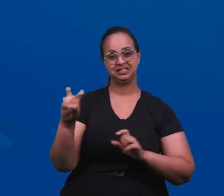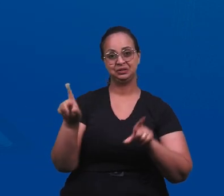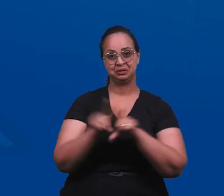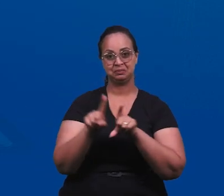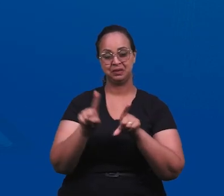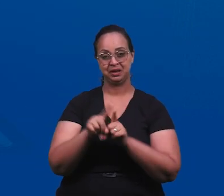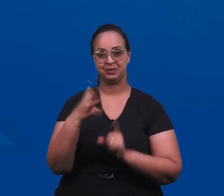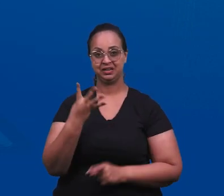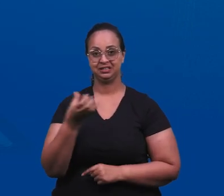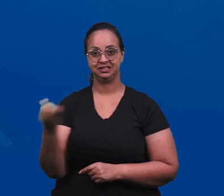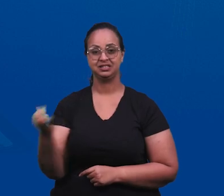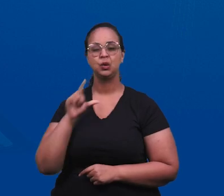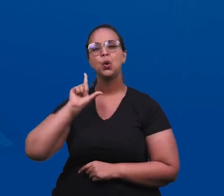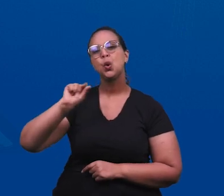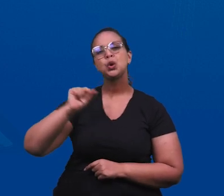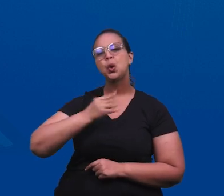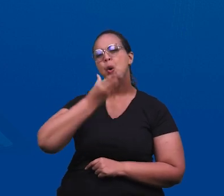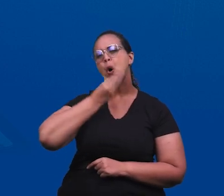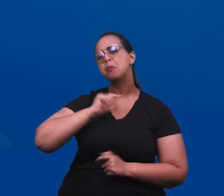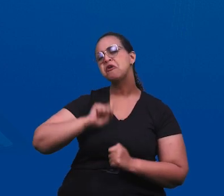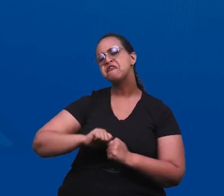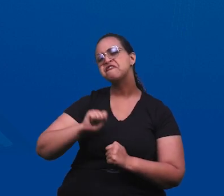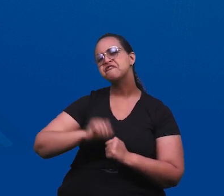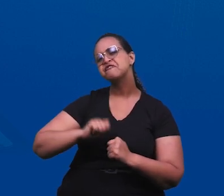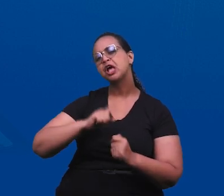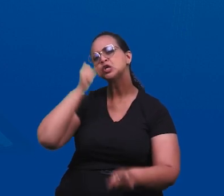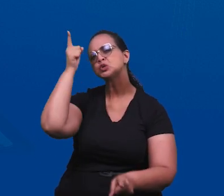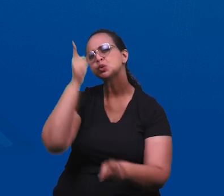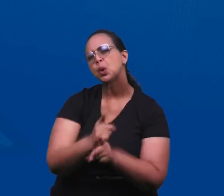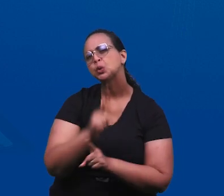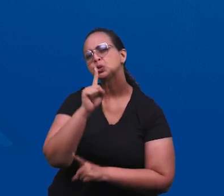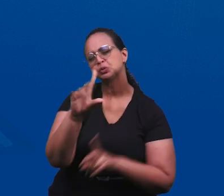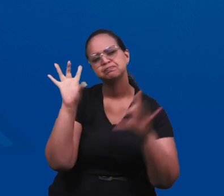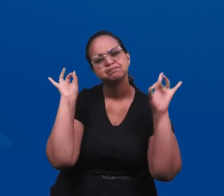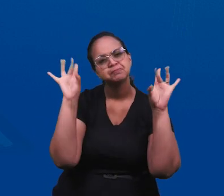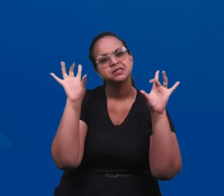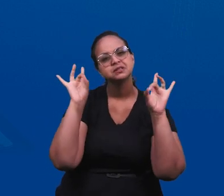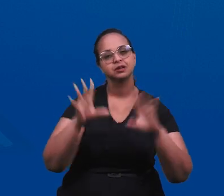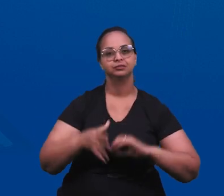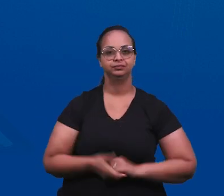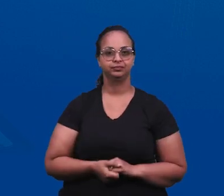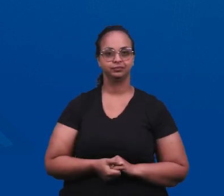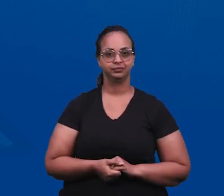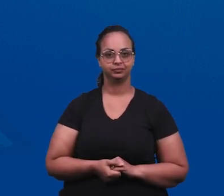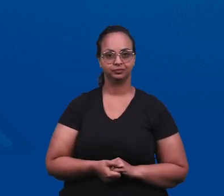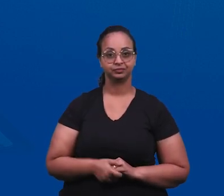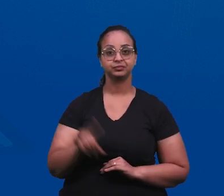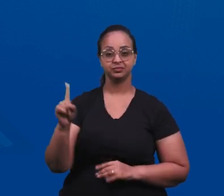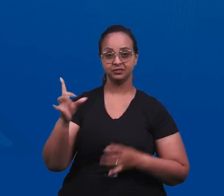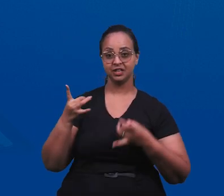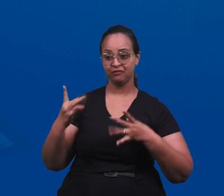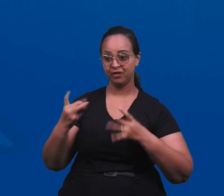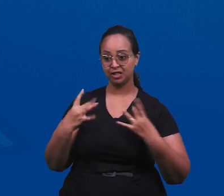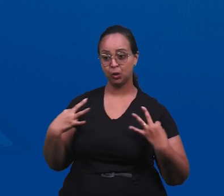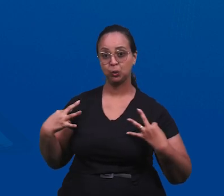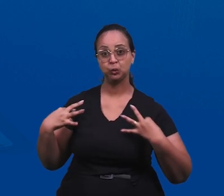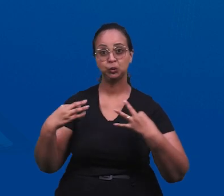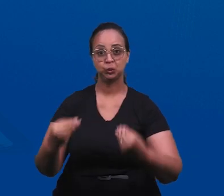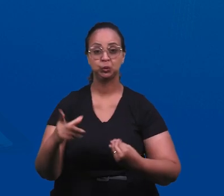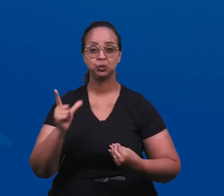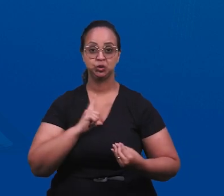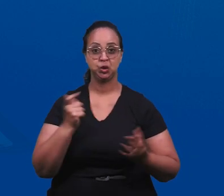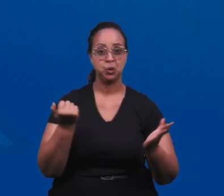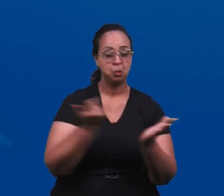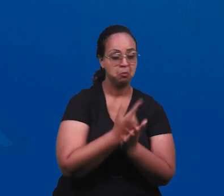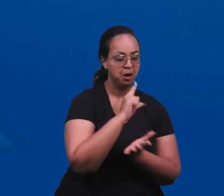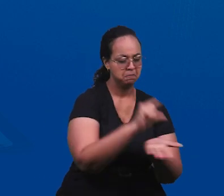45 e 46, o que fez o homem que encontrou a pérola de grande valor? Ele vendeu tudo que ele